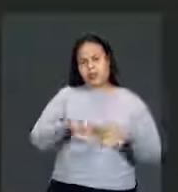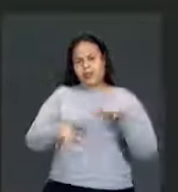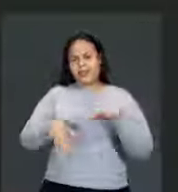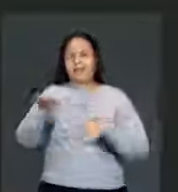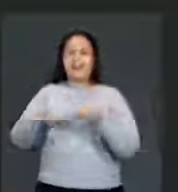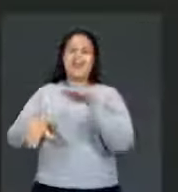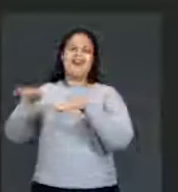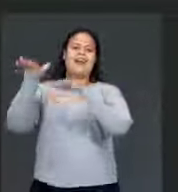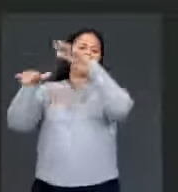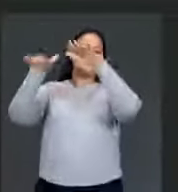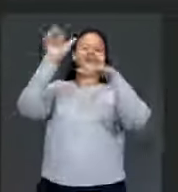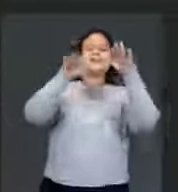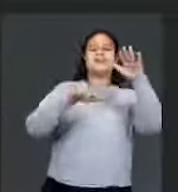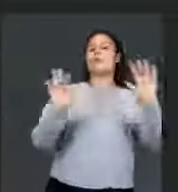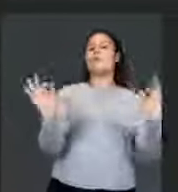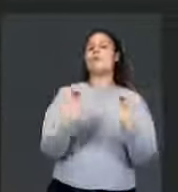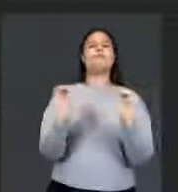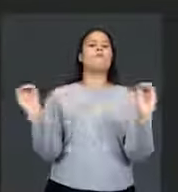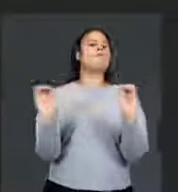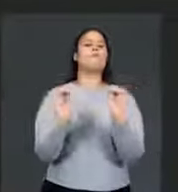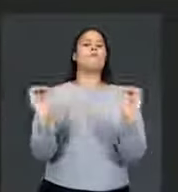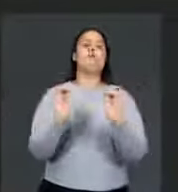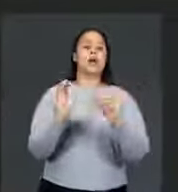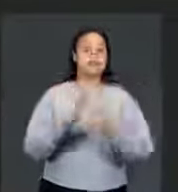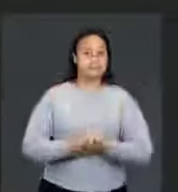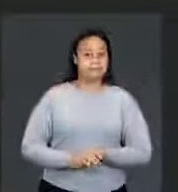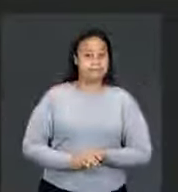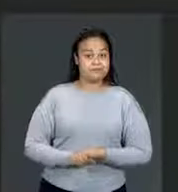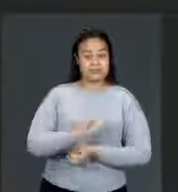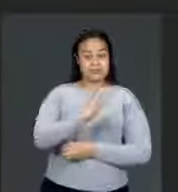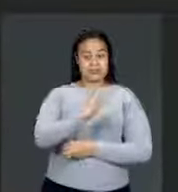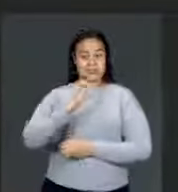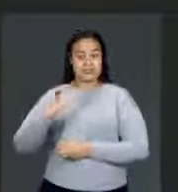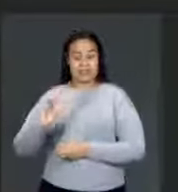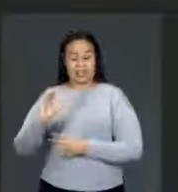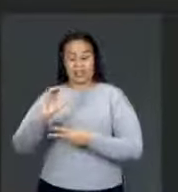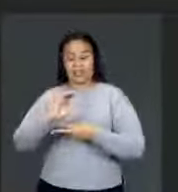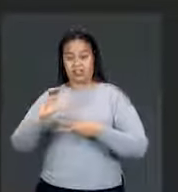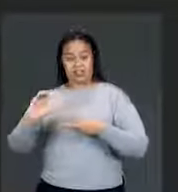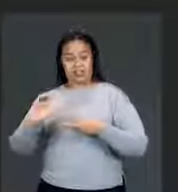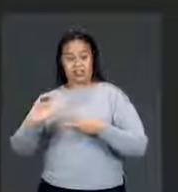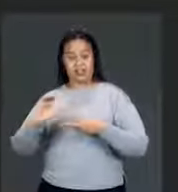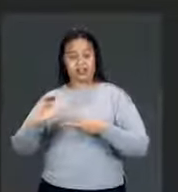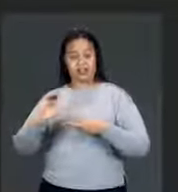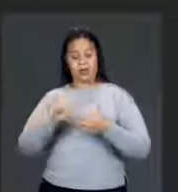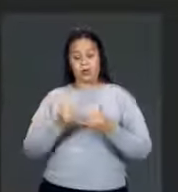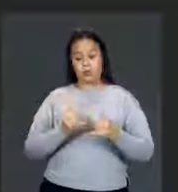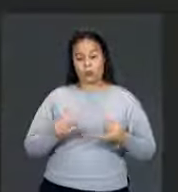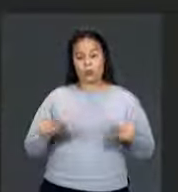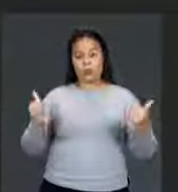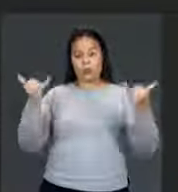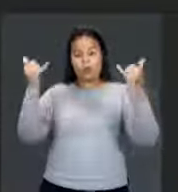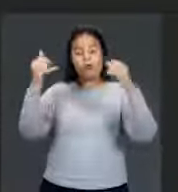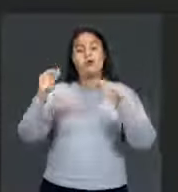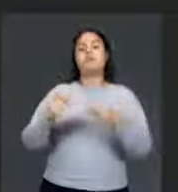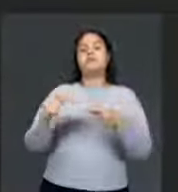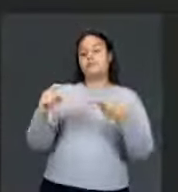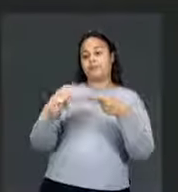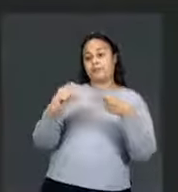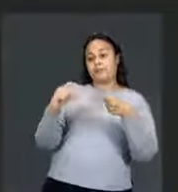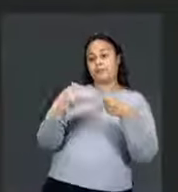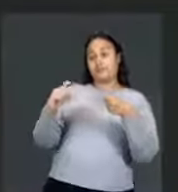no sentido do movimento dos elétrons. A corrente contínua, ela vai ser gerada por uma pilha, por